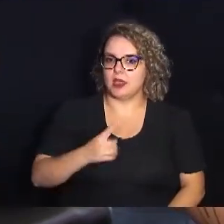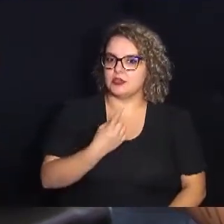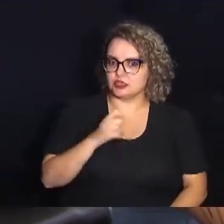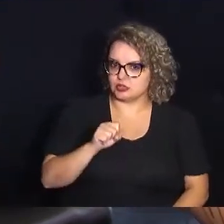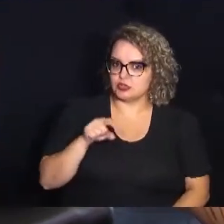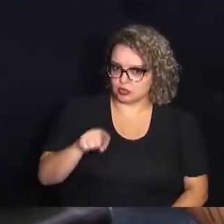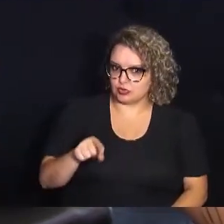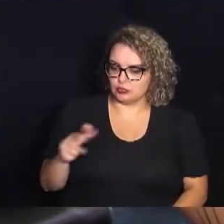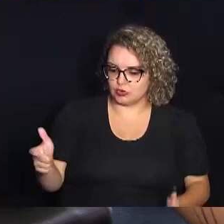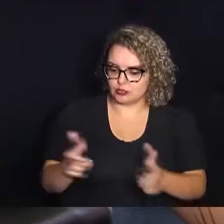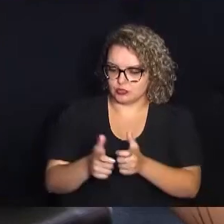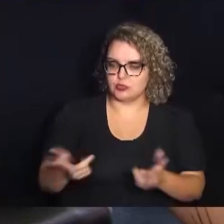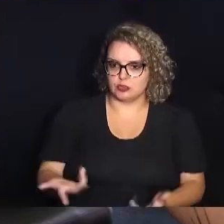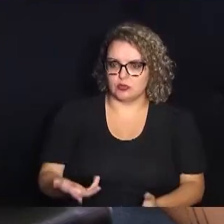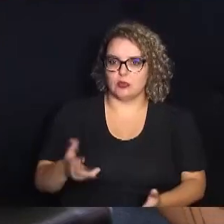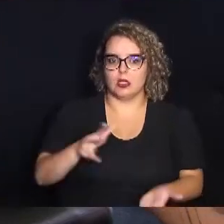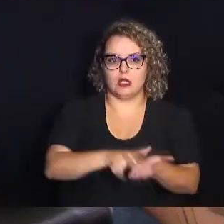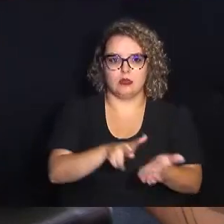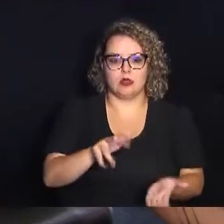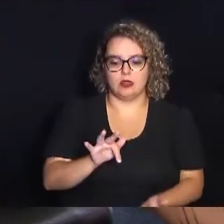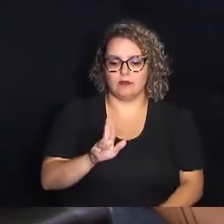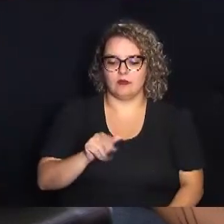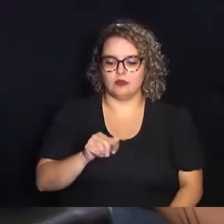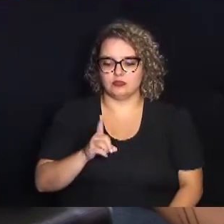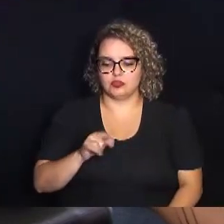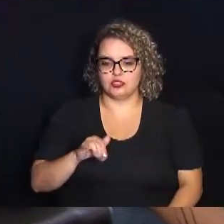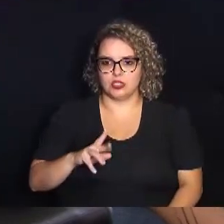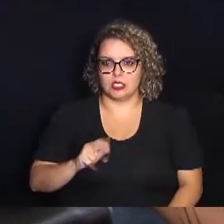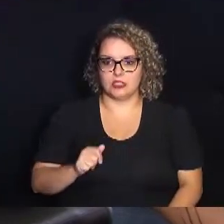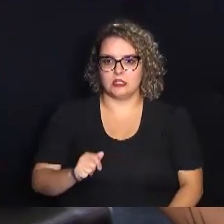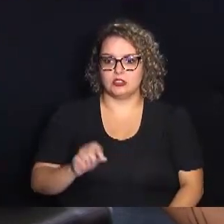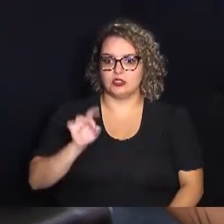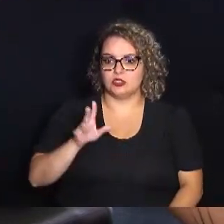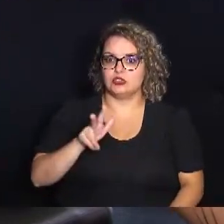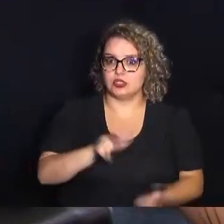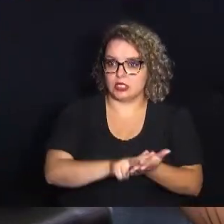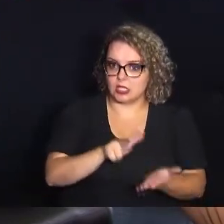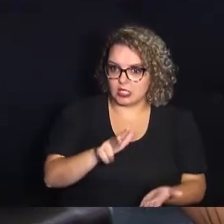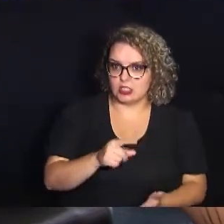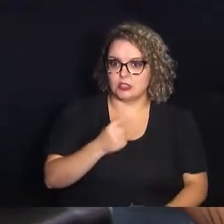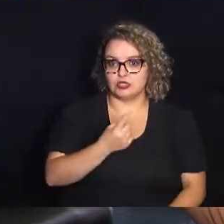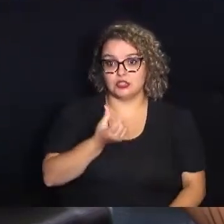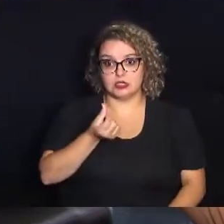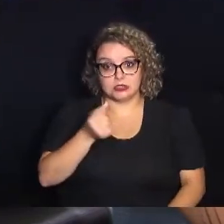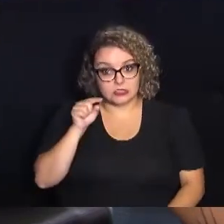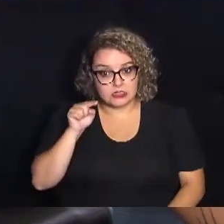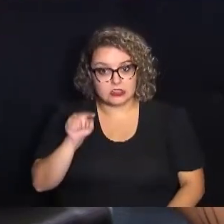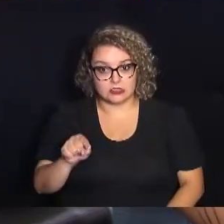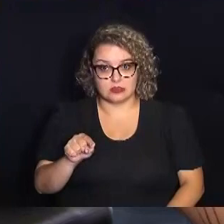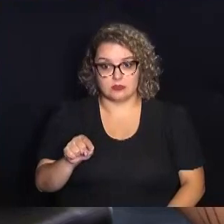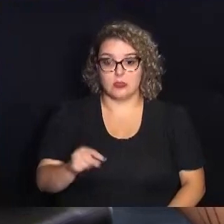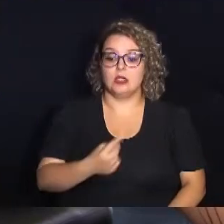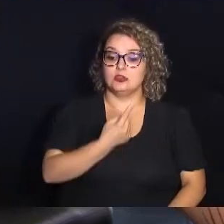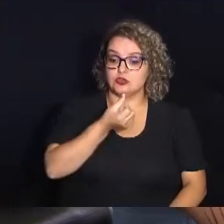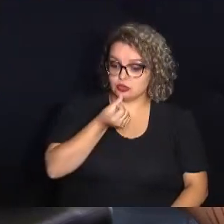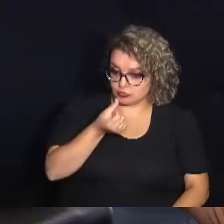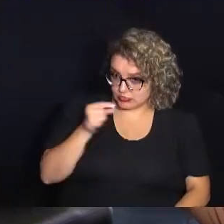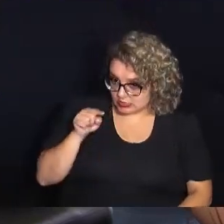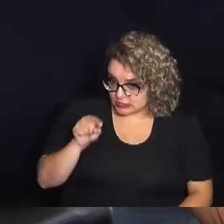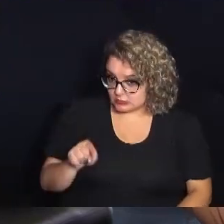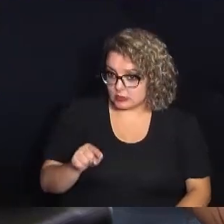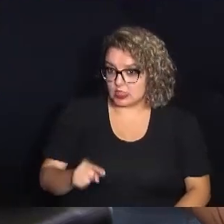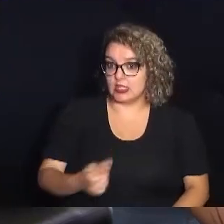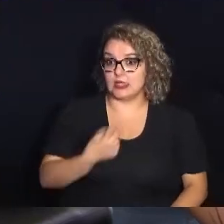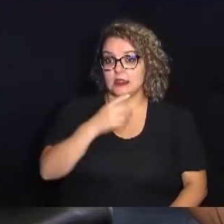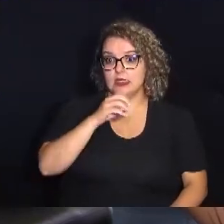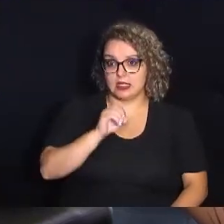com a regularização fundiária nós só de regularização fundiária nós fizemos 16.000 mas dos 16.000